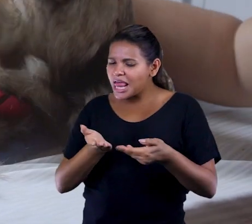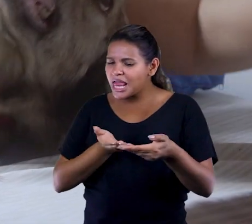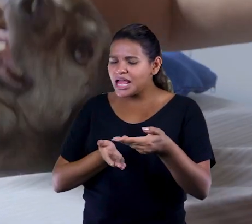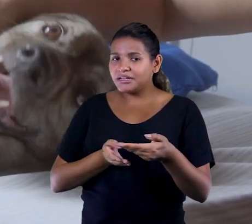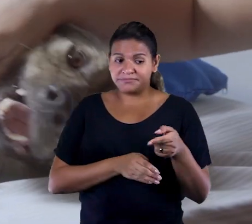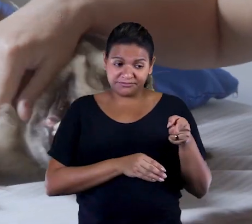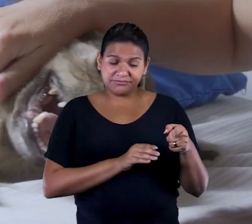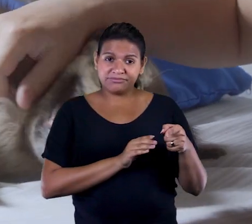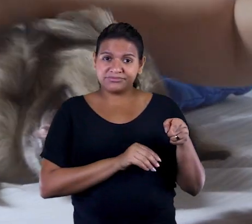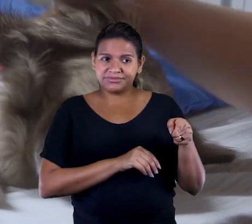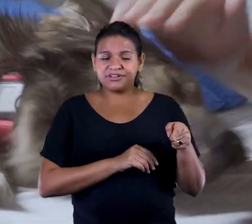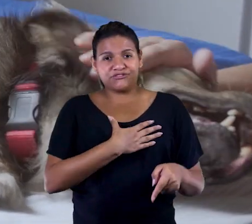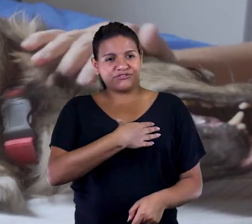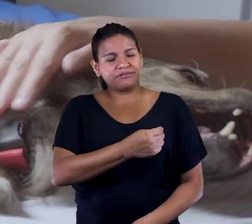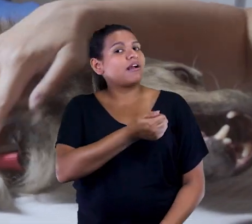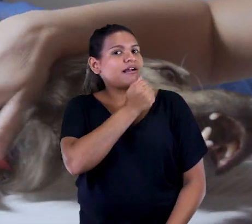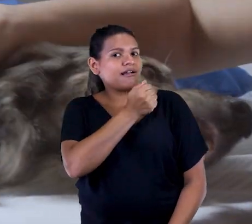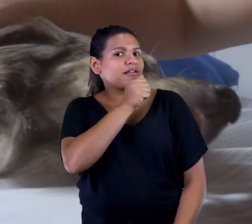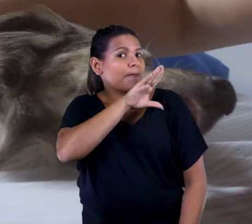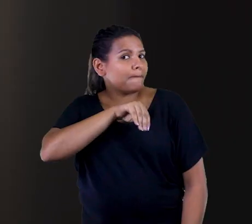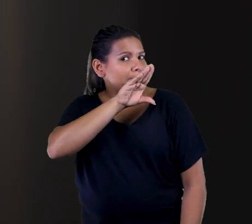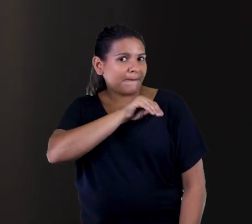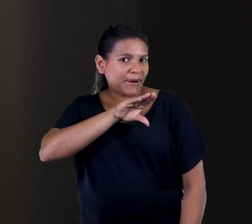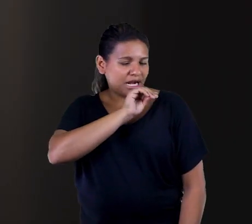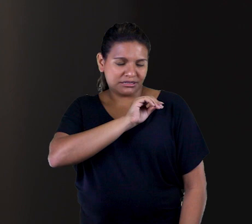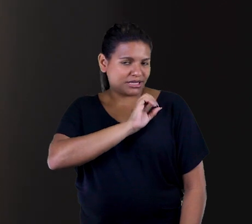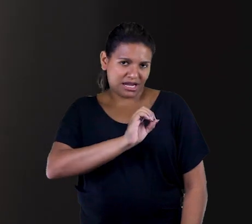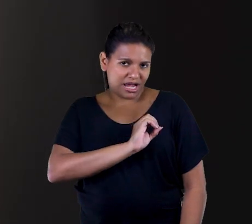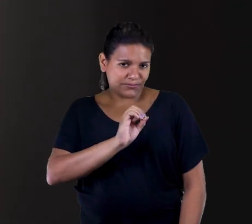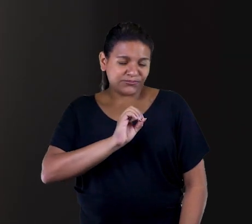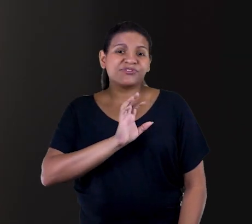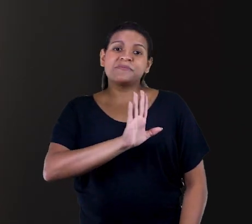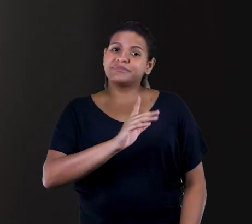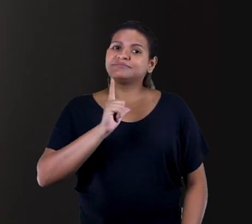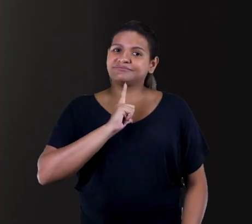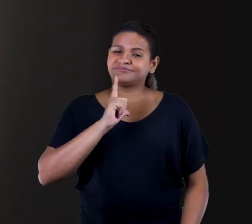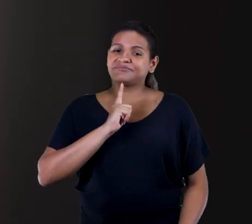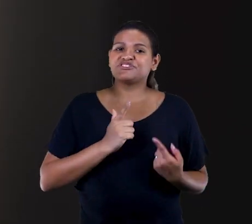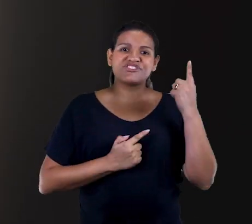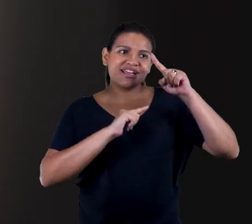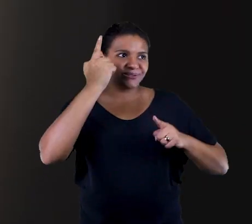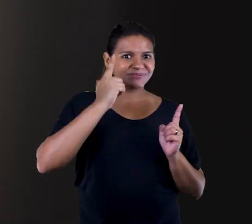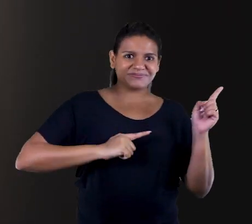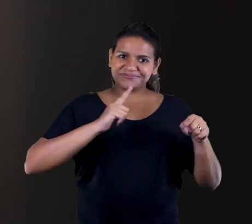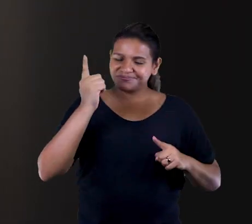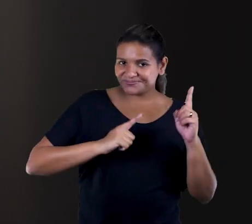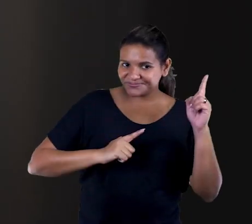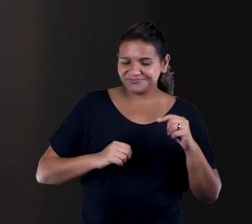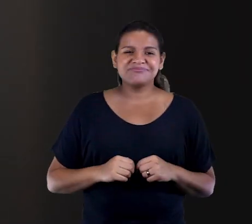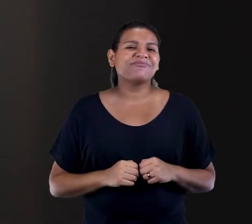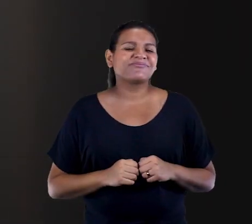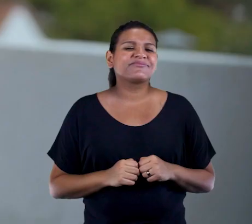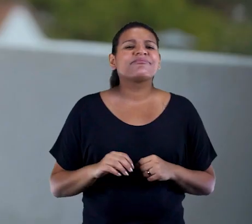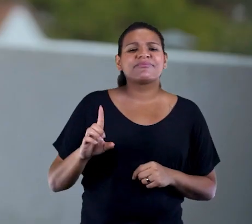O Arthur ainda não fala, mas ele está gesticulando muito mais. Se o Davi não está próximo, ele